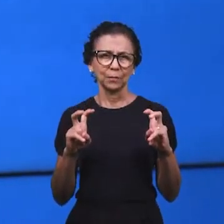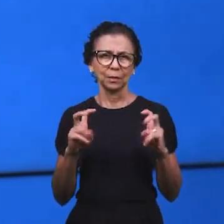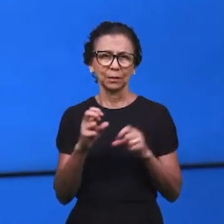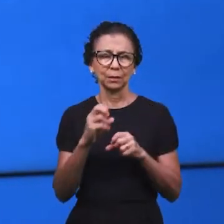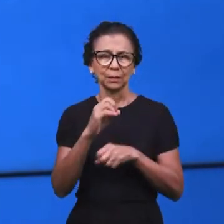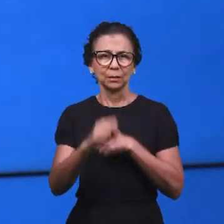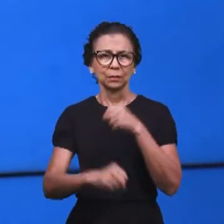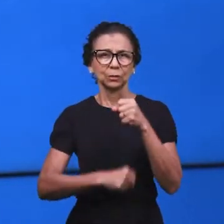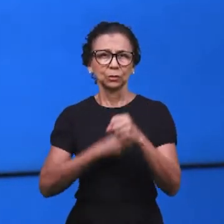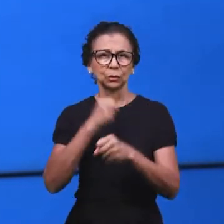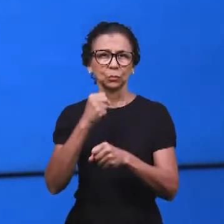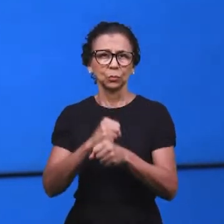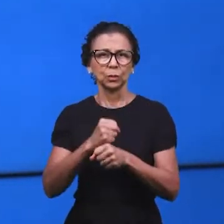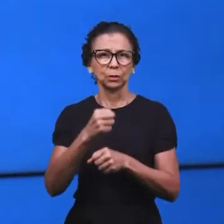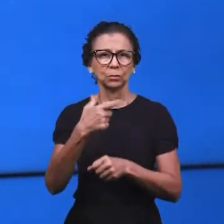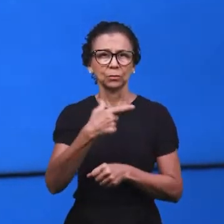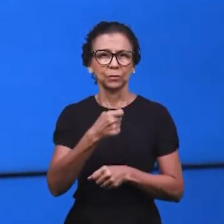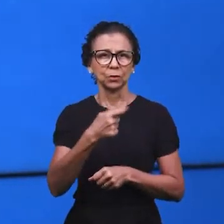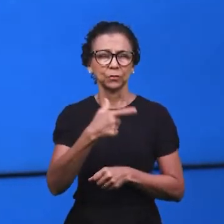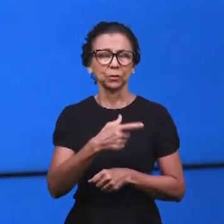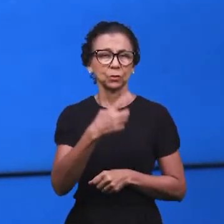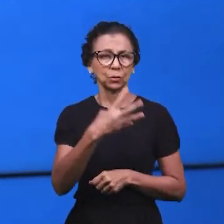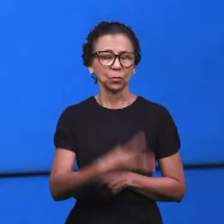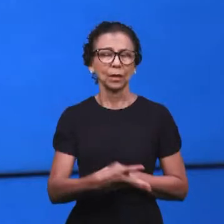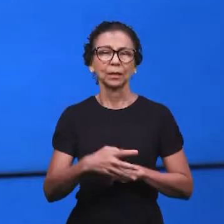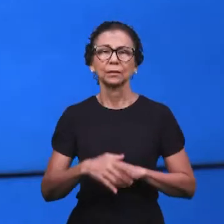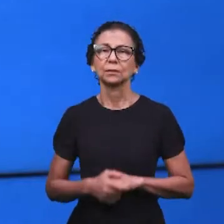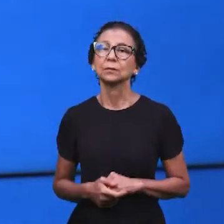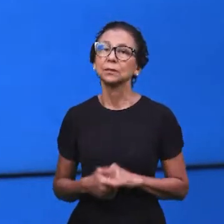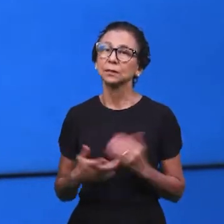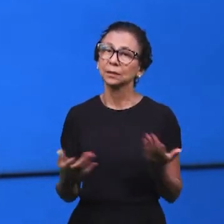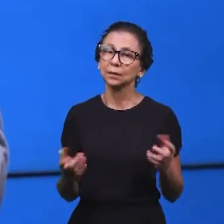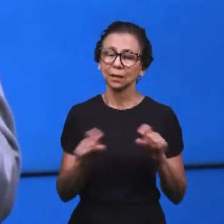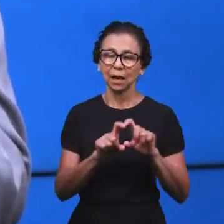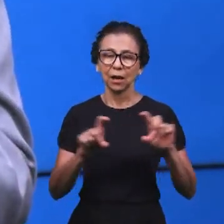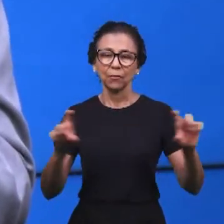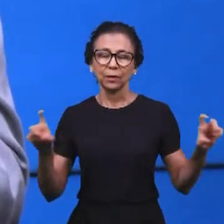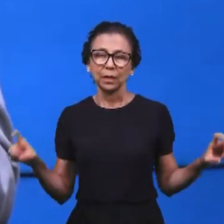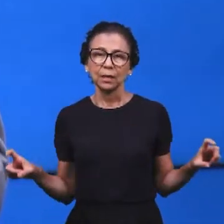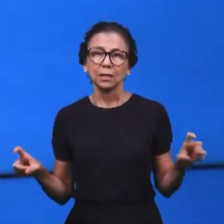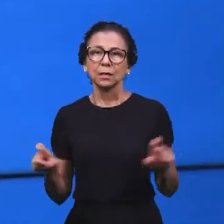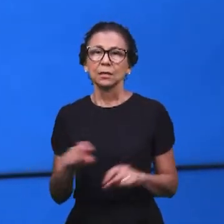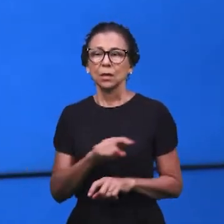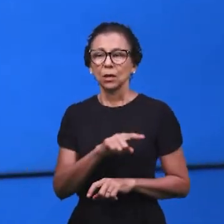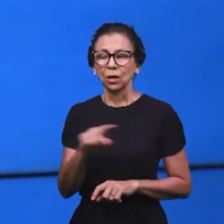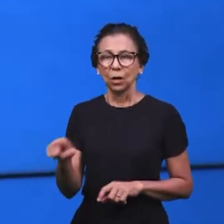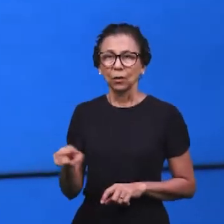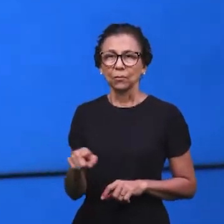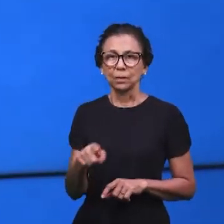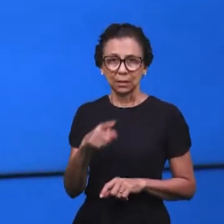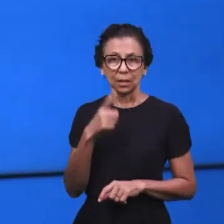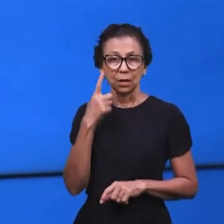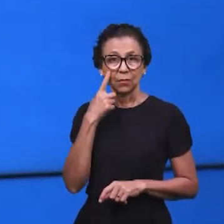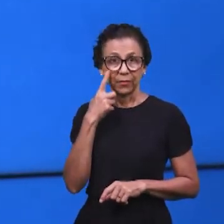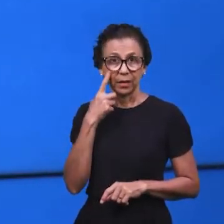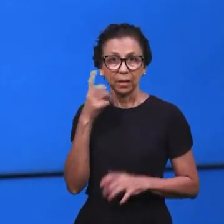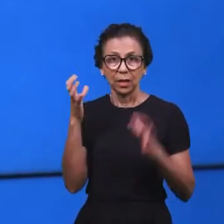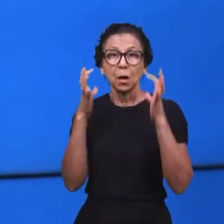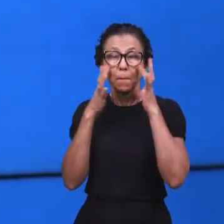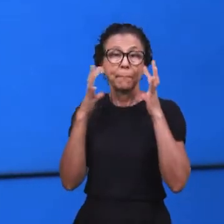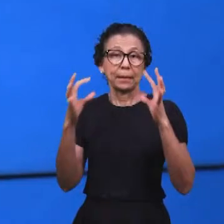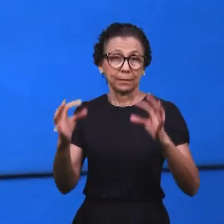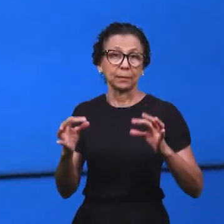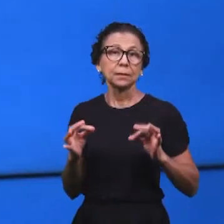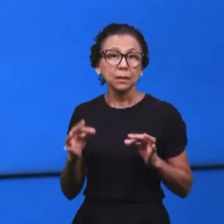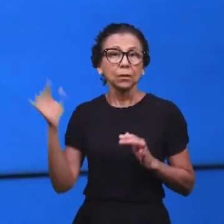13, quem tem ouvidos, ouça o que o Espírito diz às igrejas. Então esta igreja fiel, ela tem a mensagem do